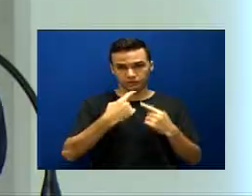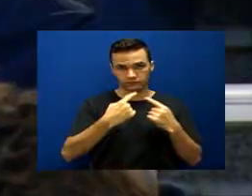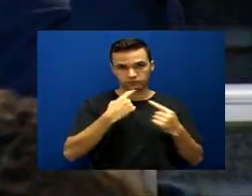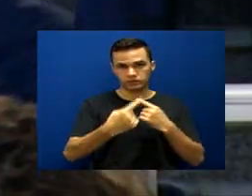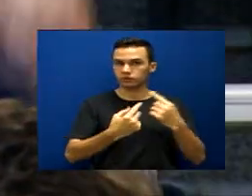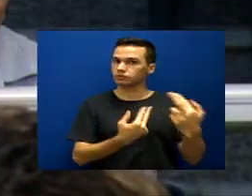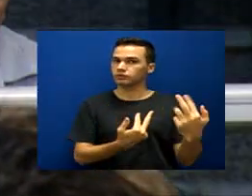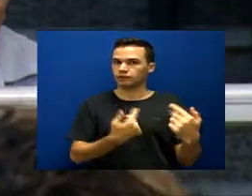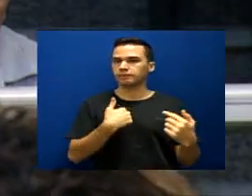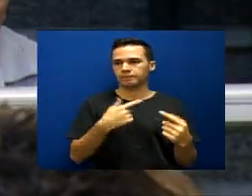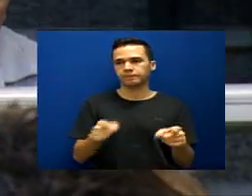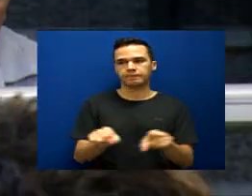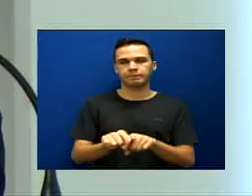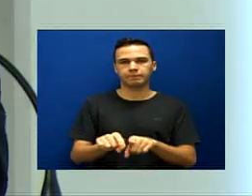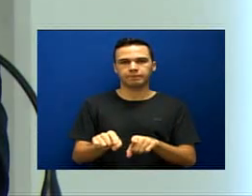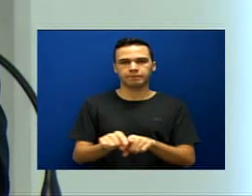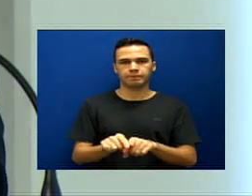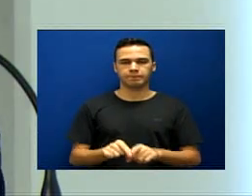deputado.